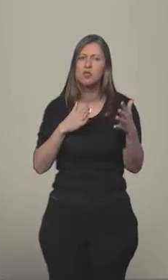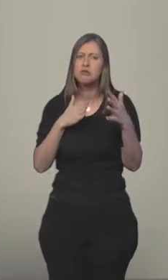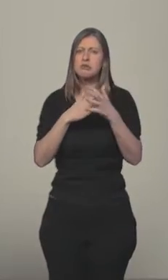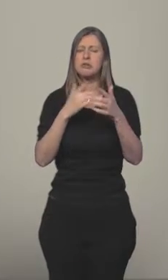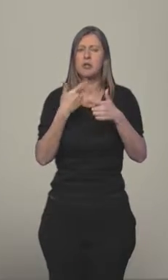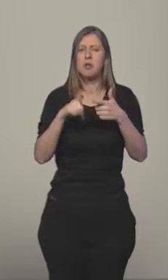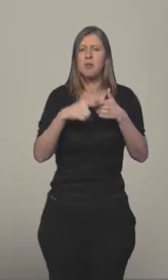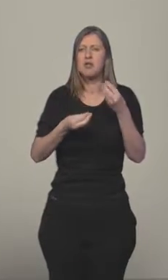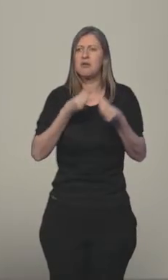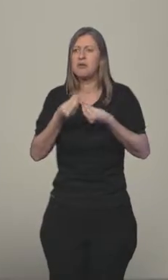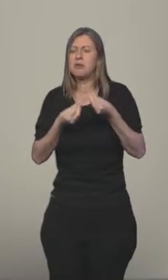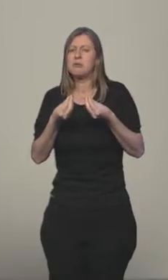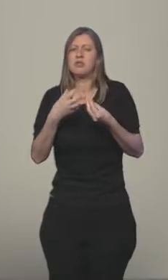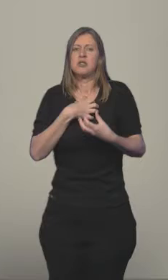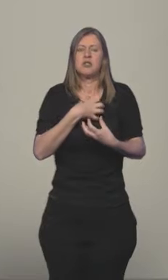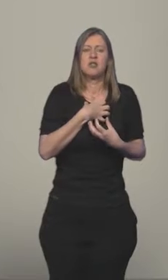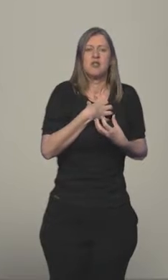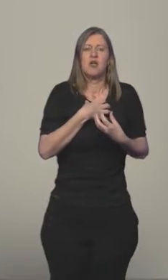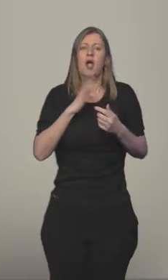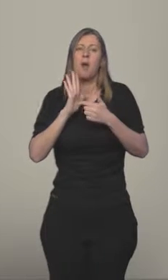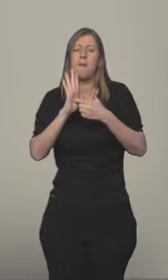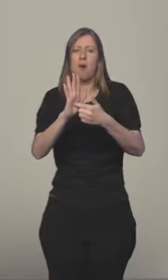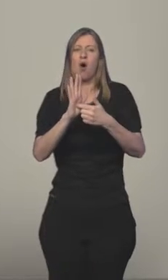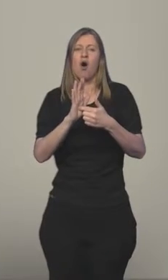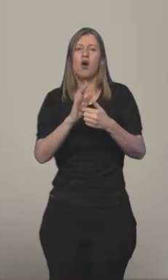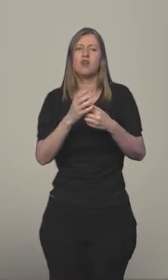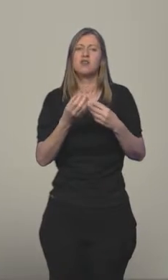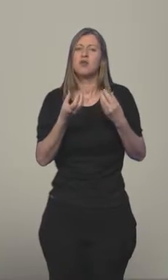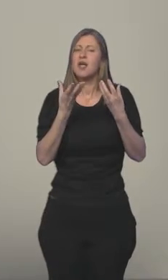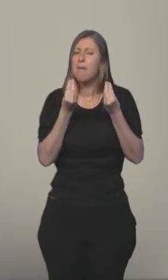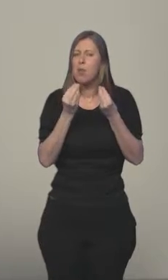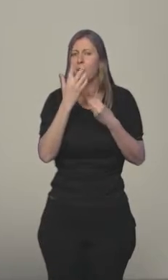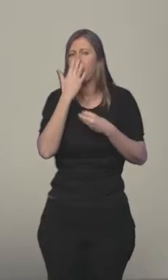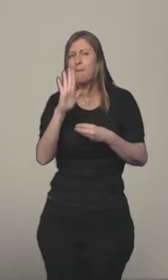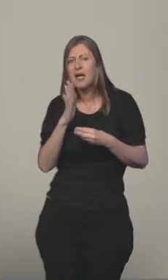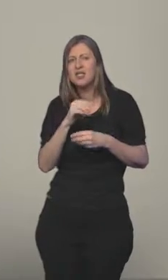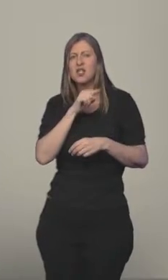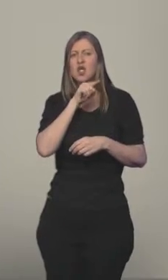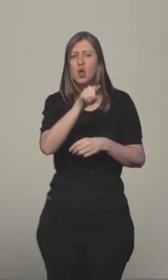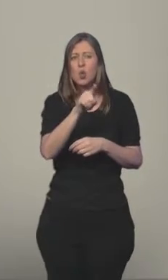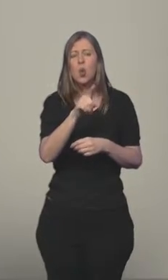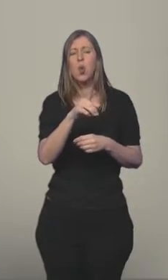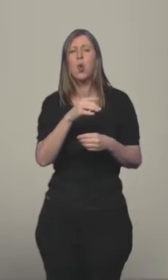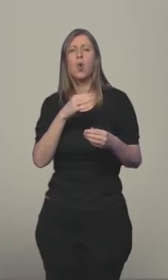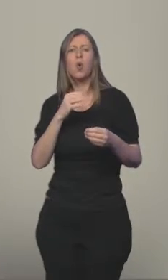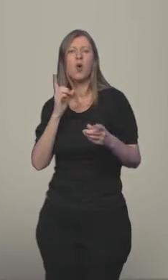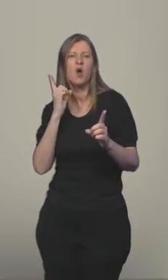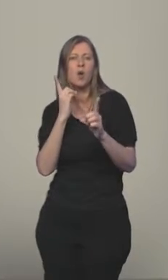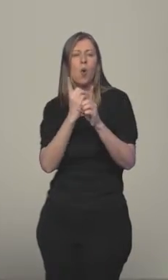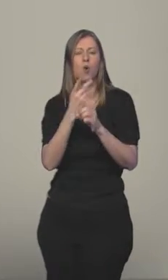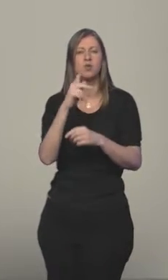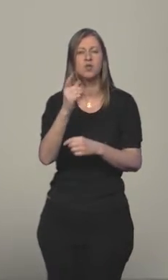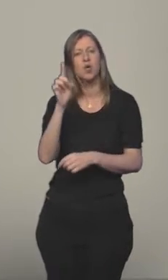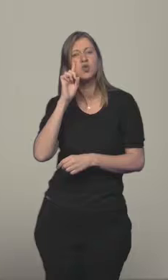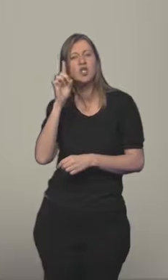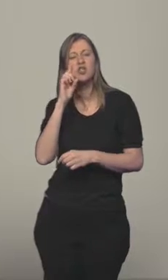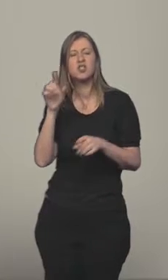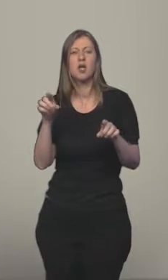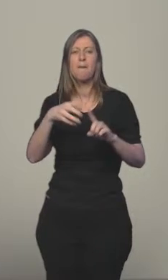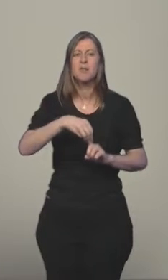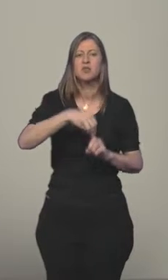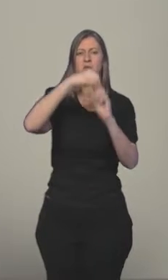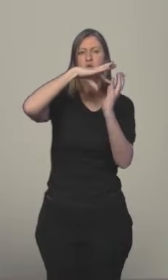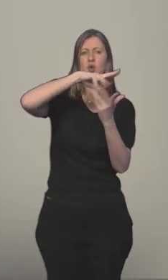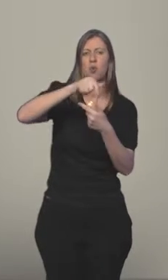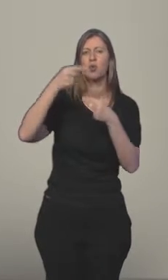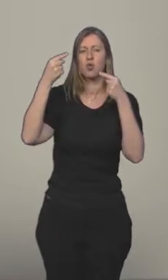que eu tive que enfrentar lá, com as situações que eu tive que enfrentar, e mostro que essas situações são muito parecidas com as que você enfrenta no seu dia a dia, principalmente no